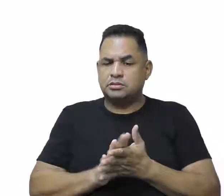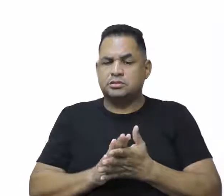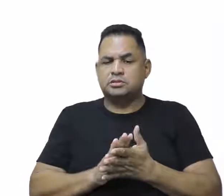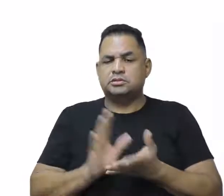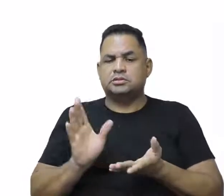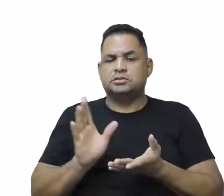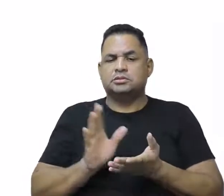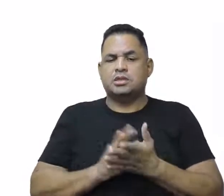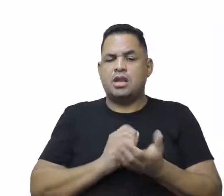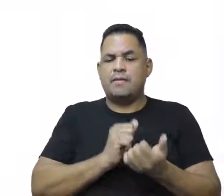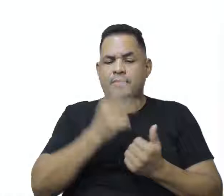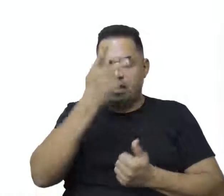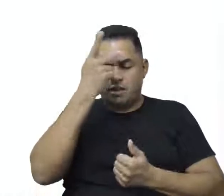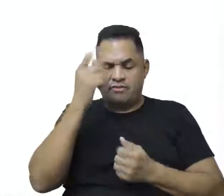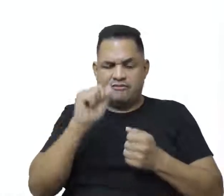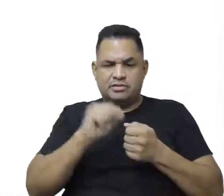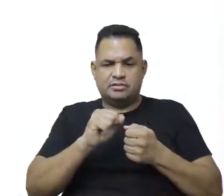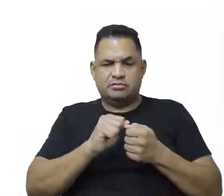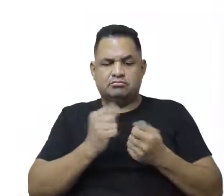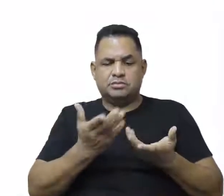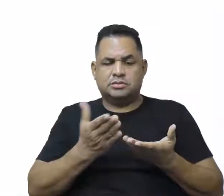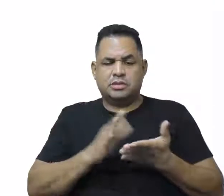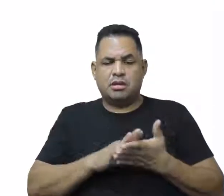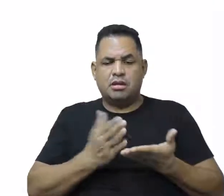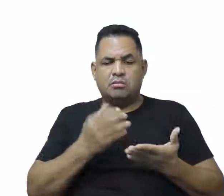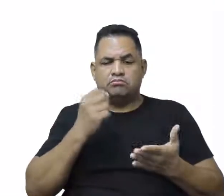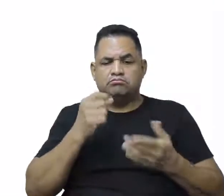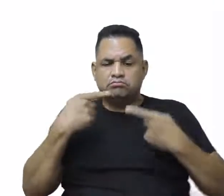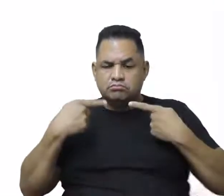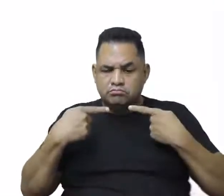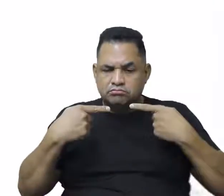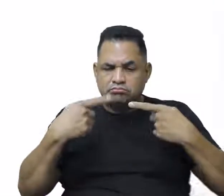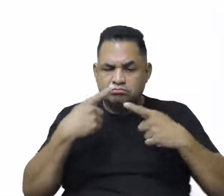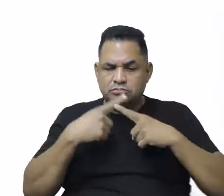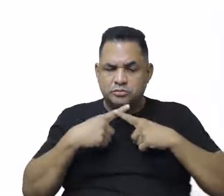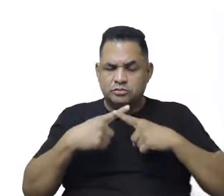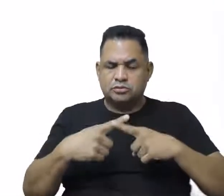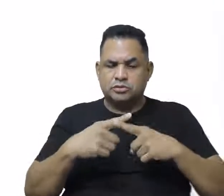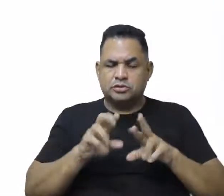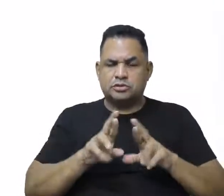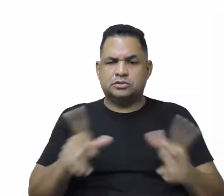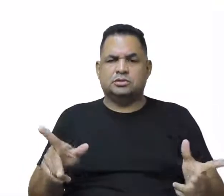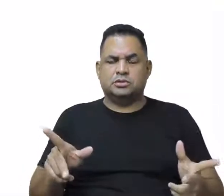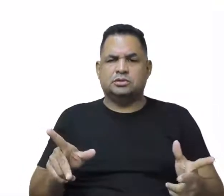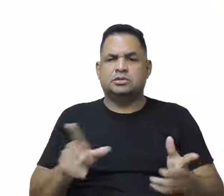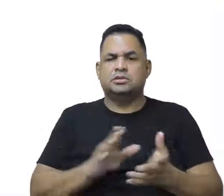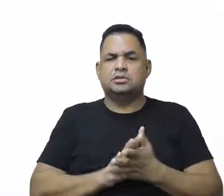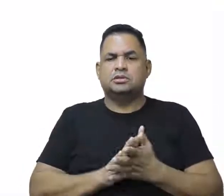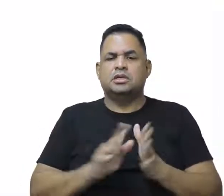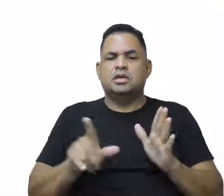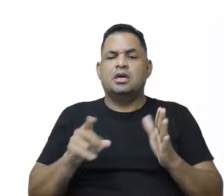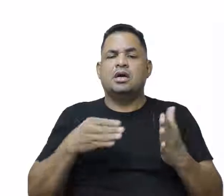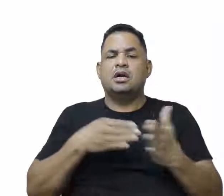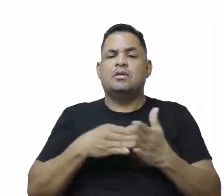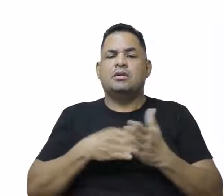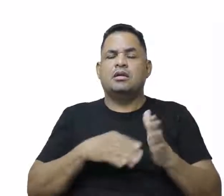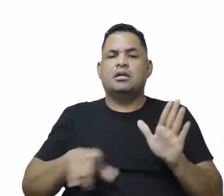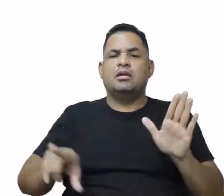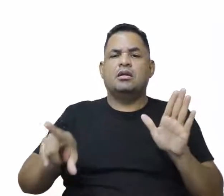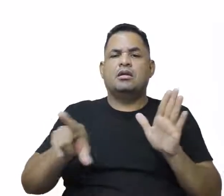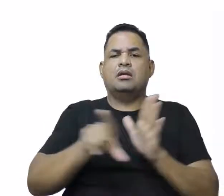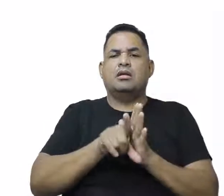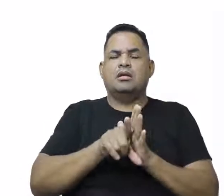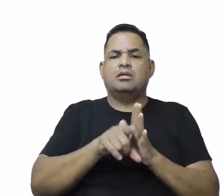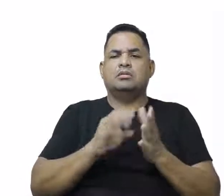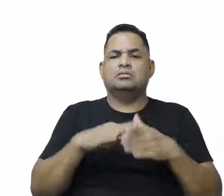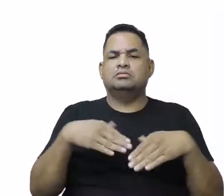farão partidas diferentes, ainda que, limitados pelas regras, não possam fazer qualquer